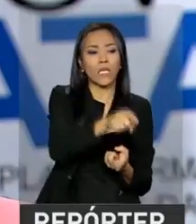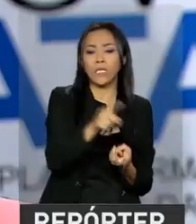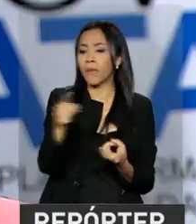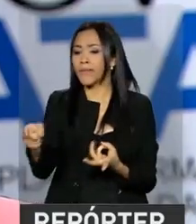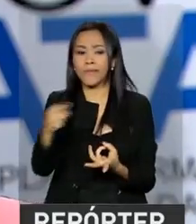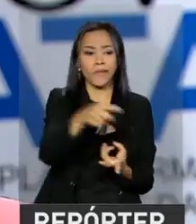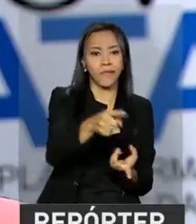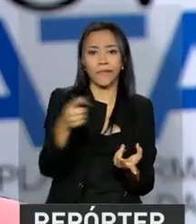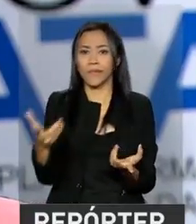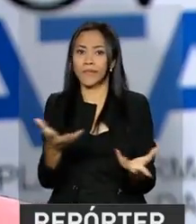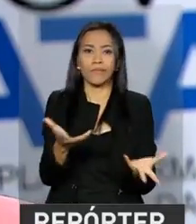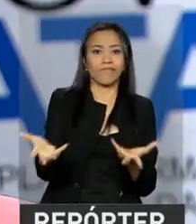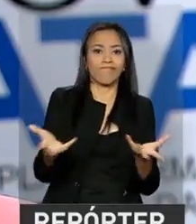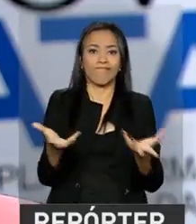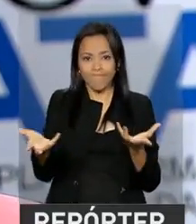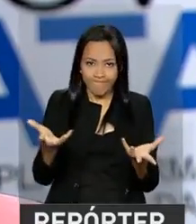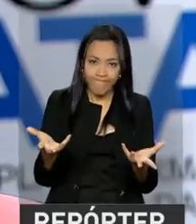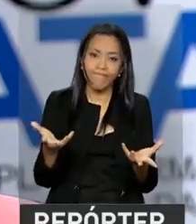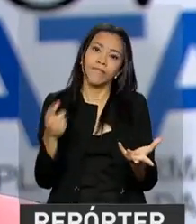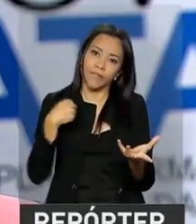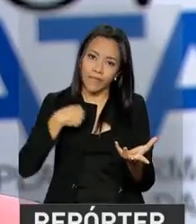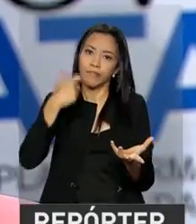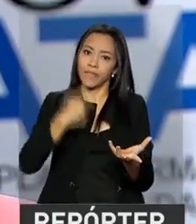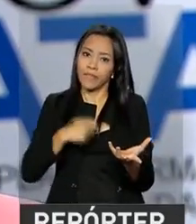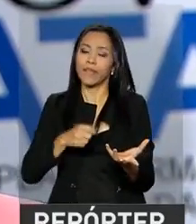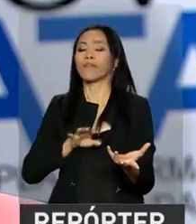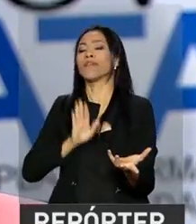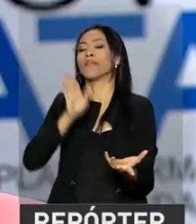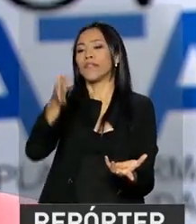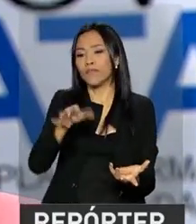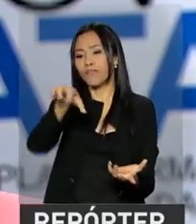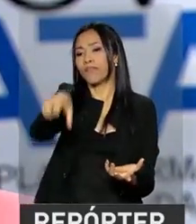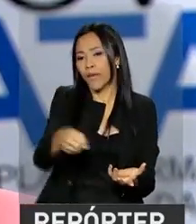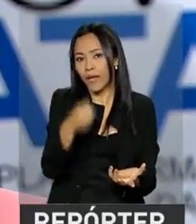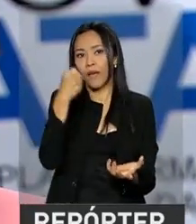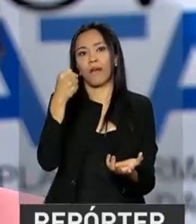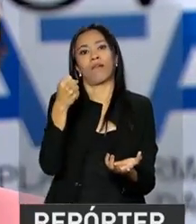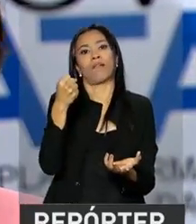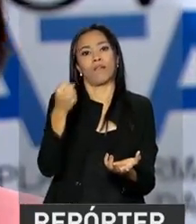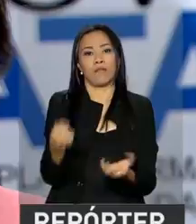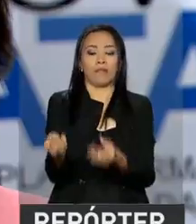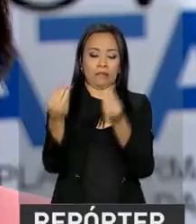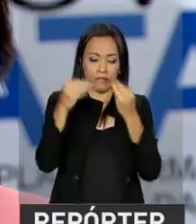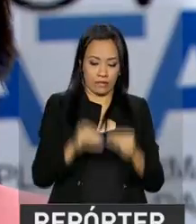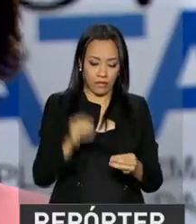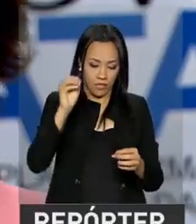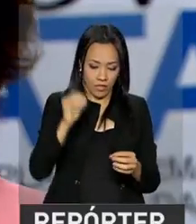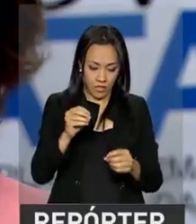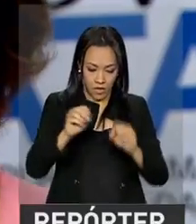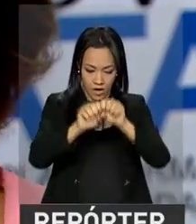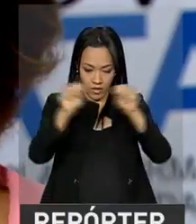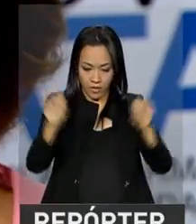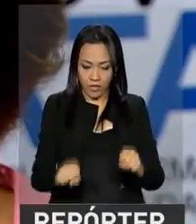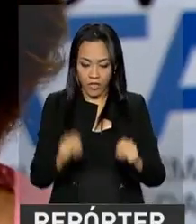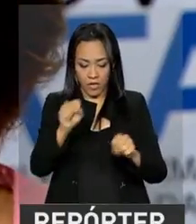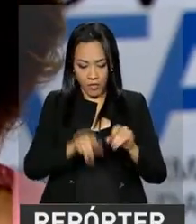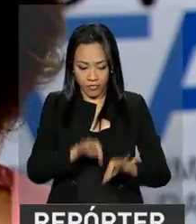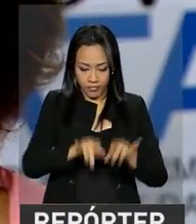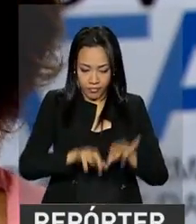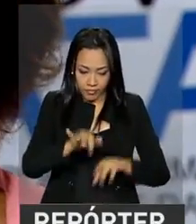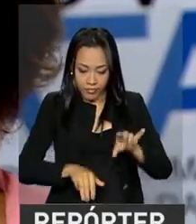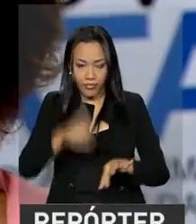ministério o gestor que tinha que vai buscar a base exatamente trazer para o ambiente tecnológico de lhe